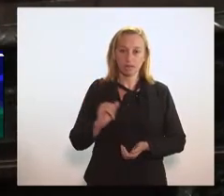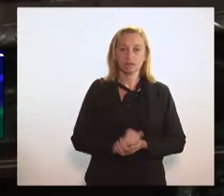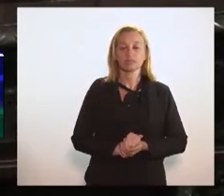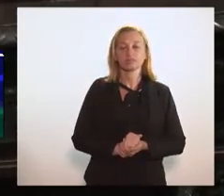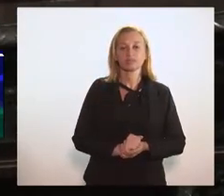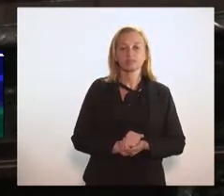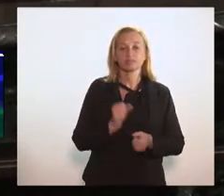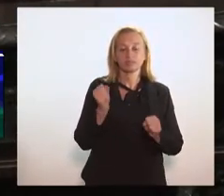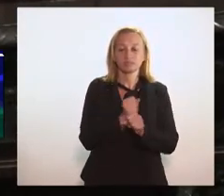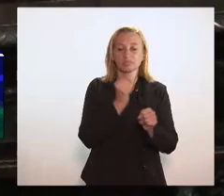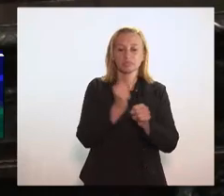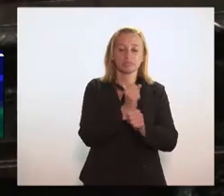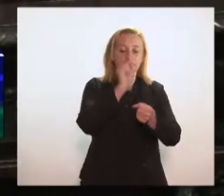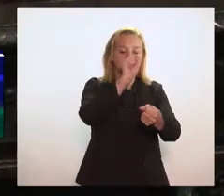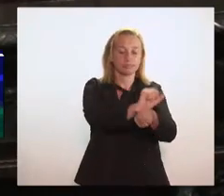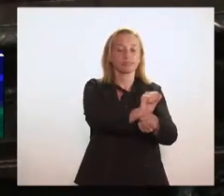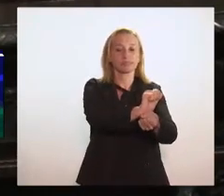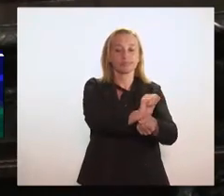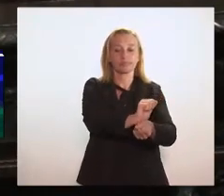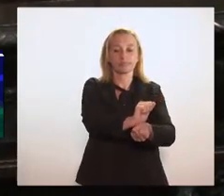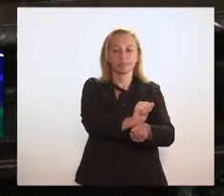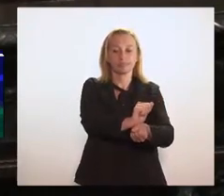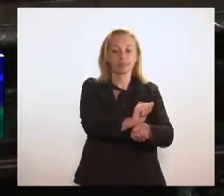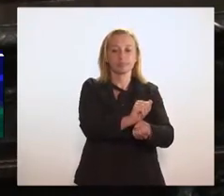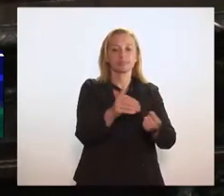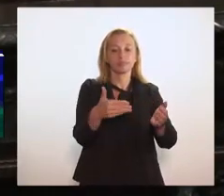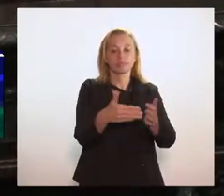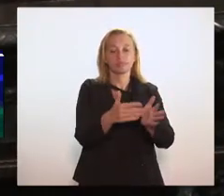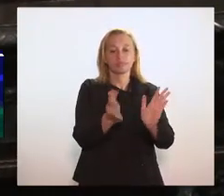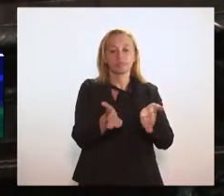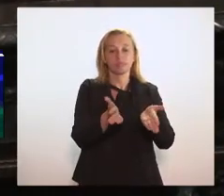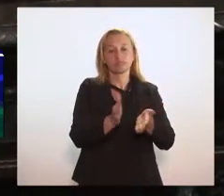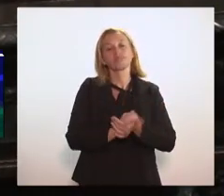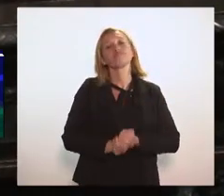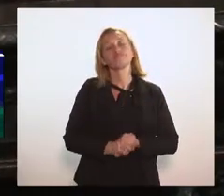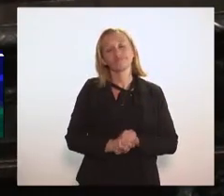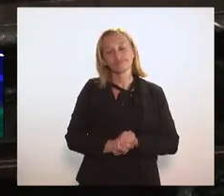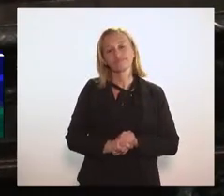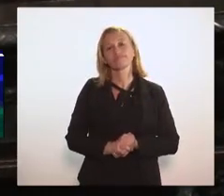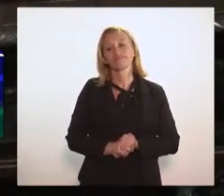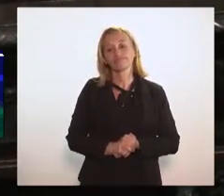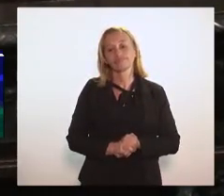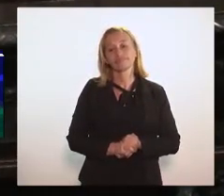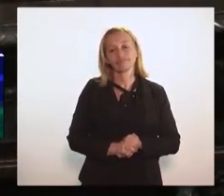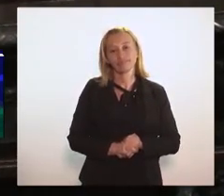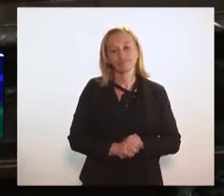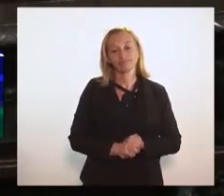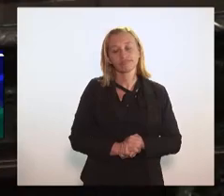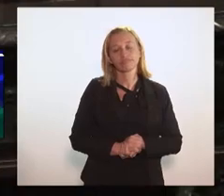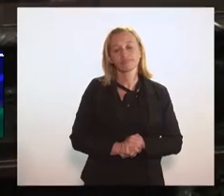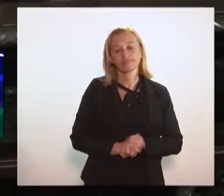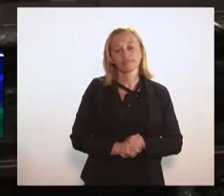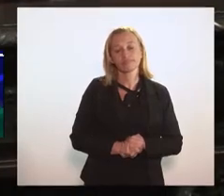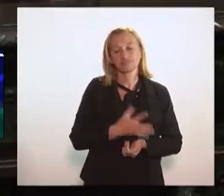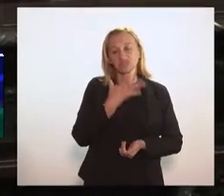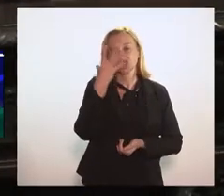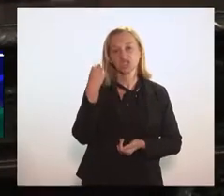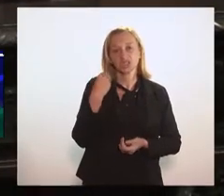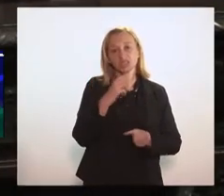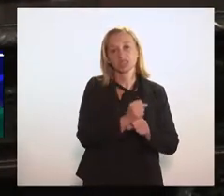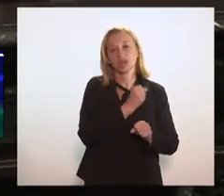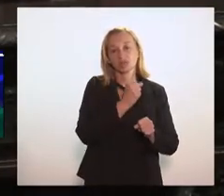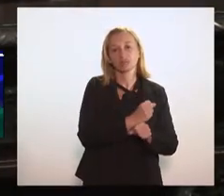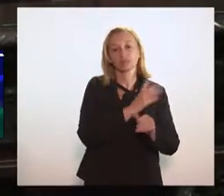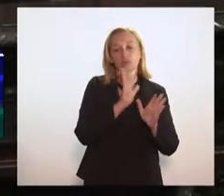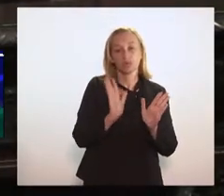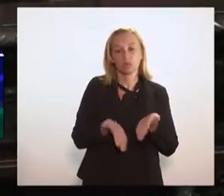que as obras até hoje não foram concluídas. Mais uma obra do programa Delegacia Legal que ficou para trás.